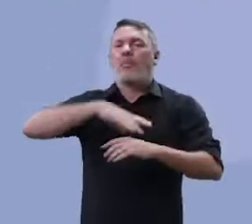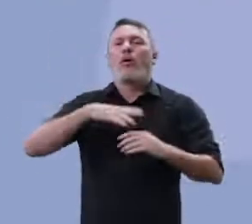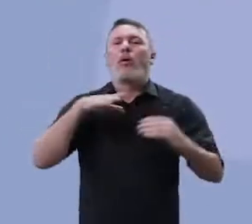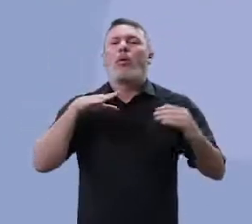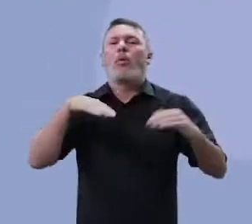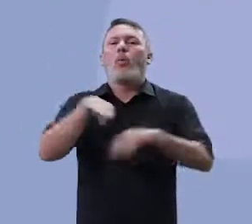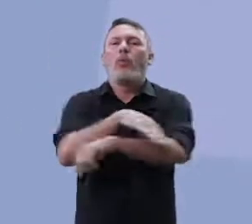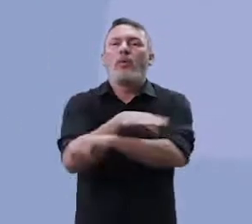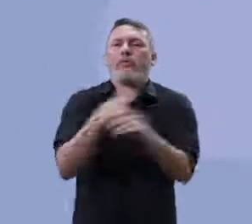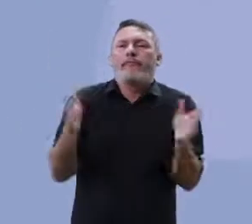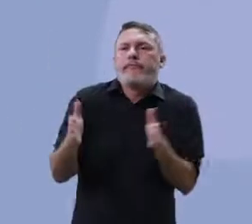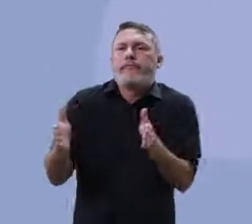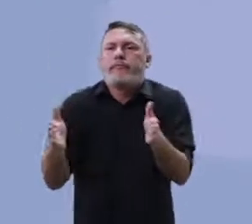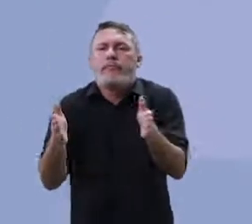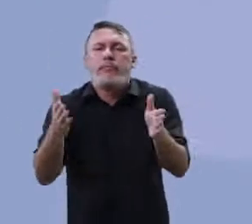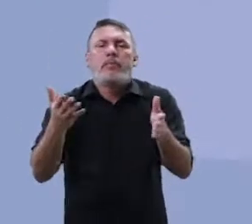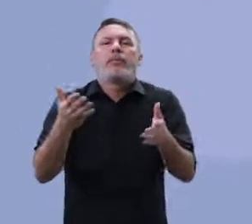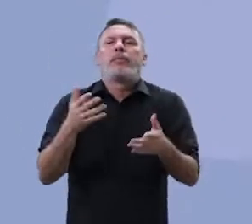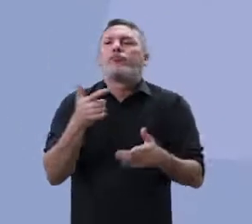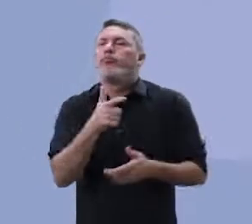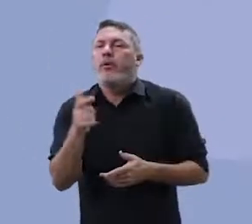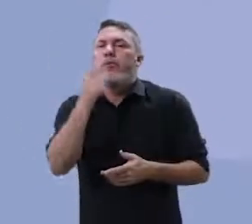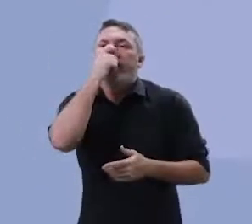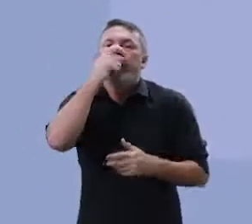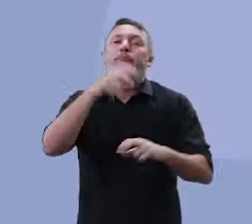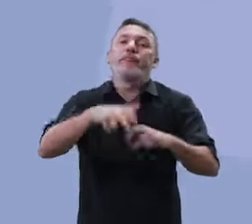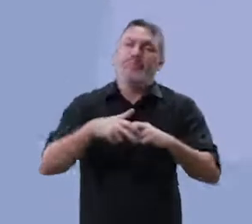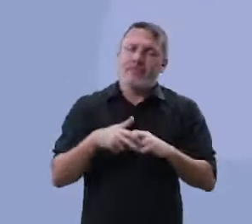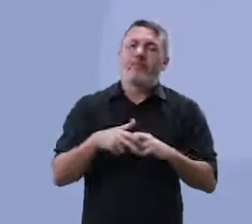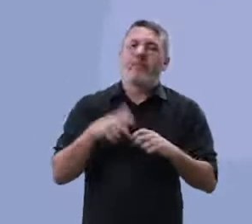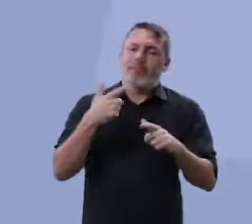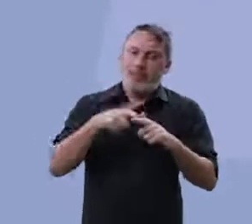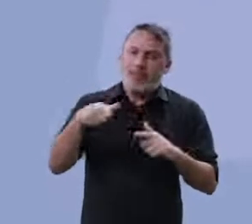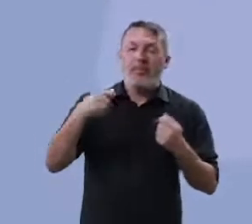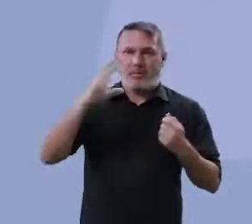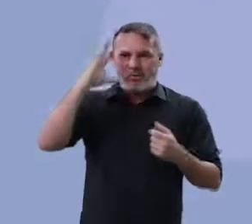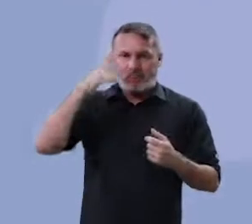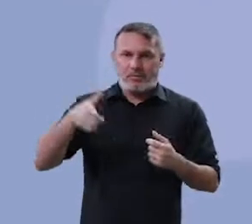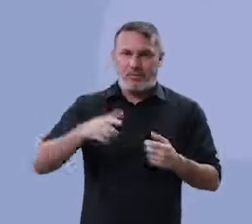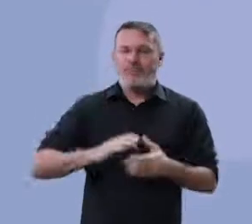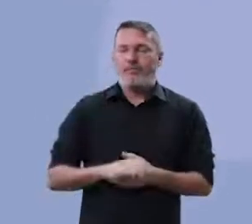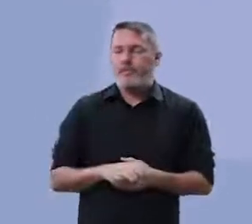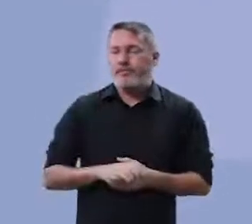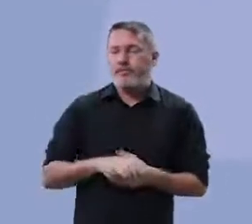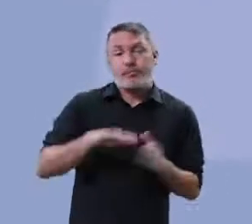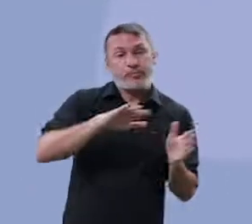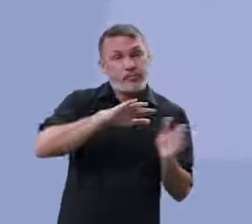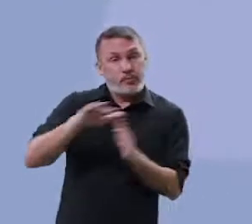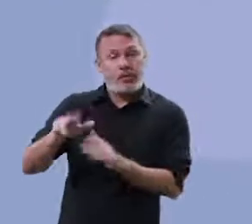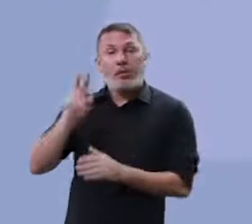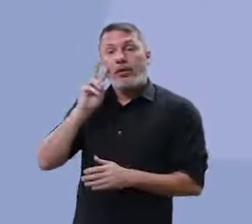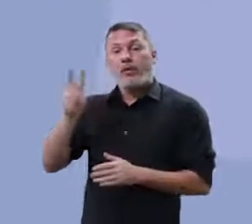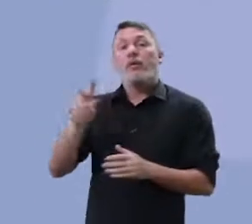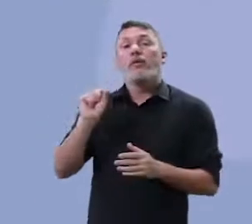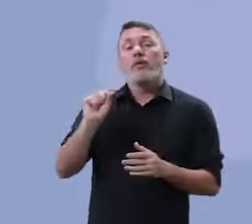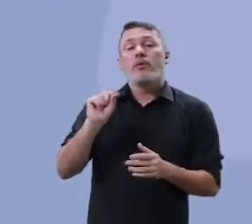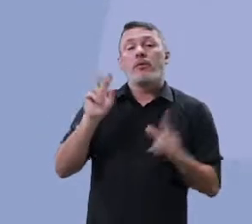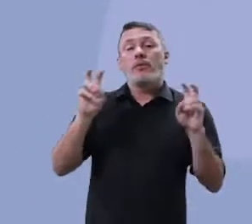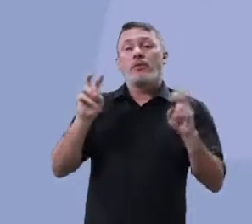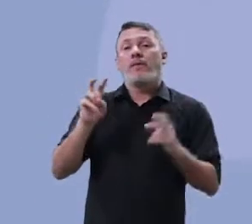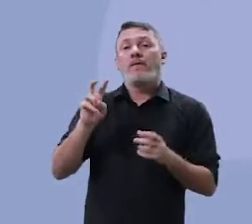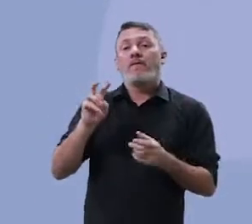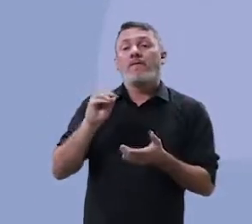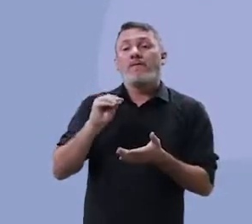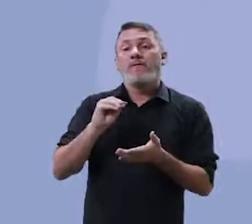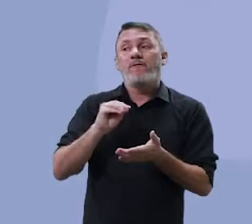outra problemática. Eu só estou mostrando para você que há caminhos para resolver isso aí. Beleza? Olha a outra questão. Falta